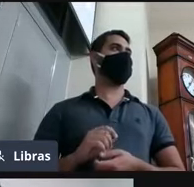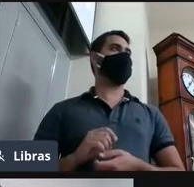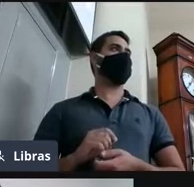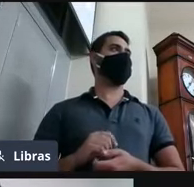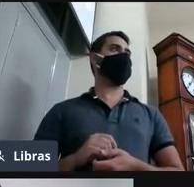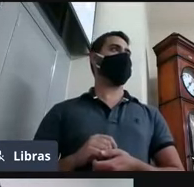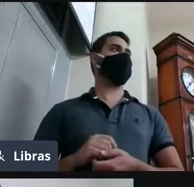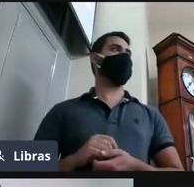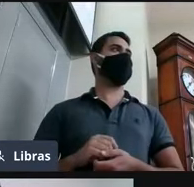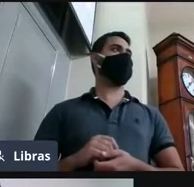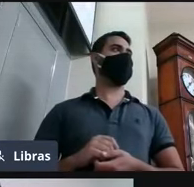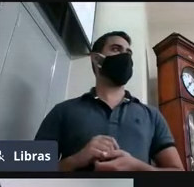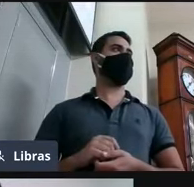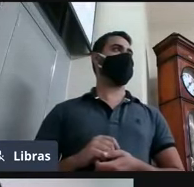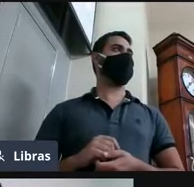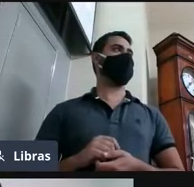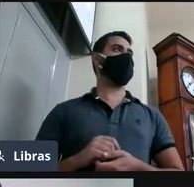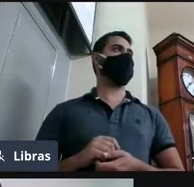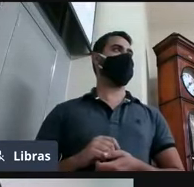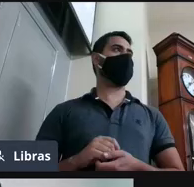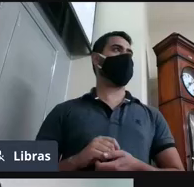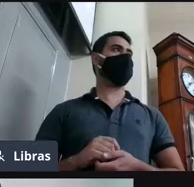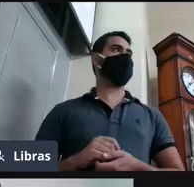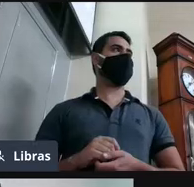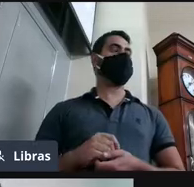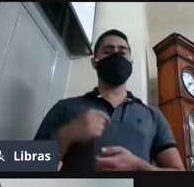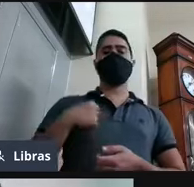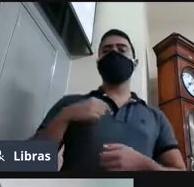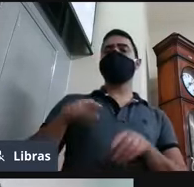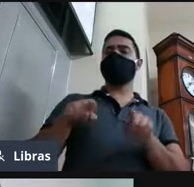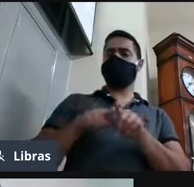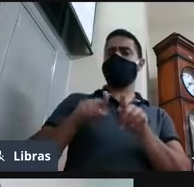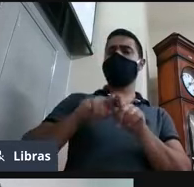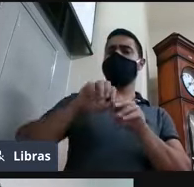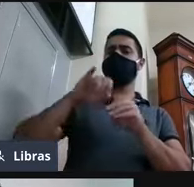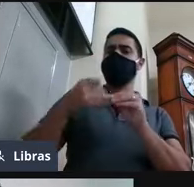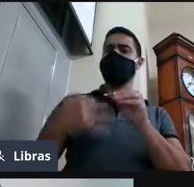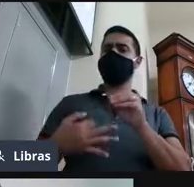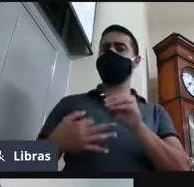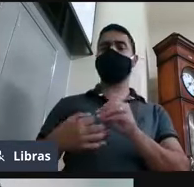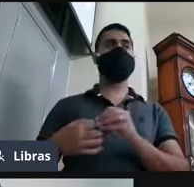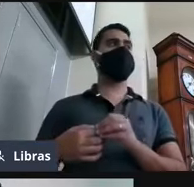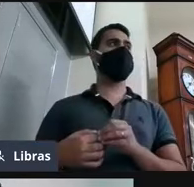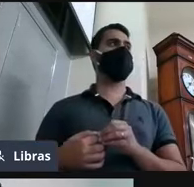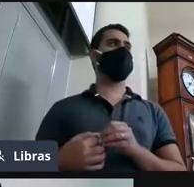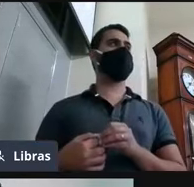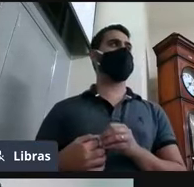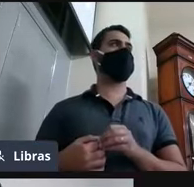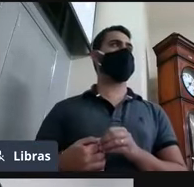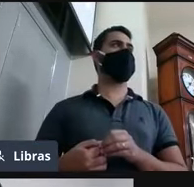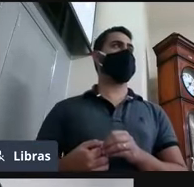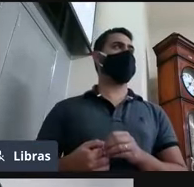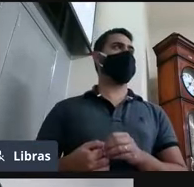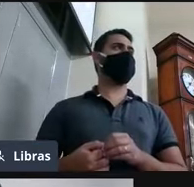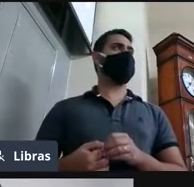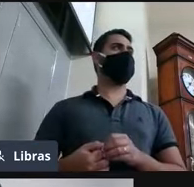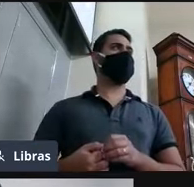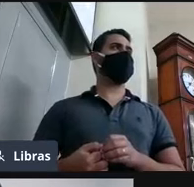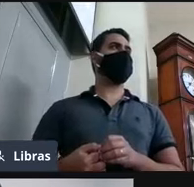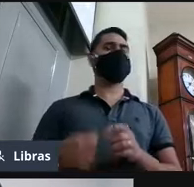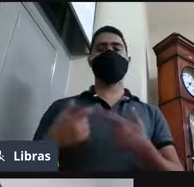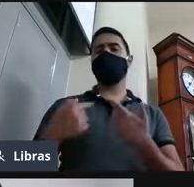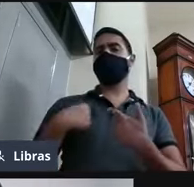Tá ligado. Na minha condição, logicamente, eu vou justificar, né, pelo grau parentesco, né,